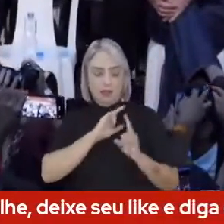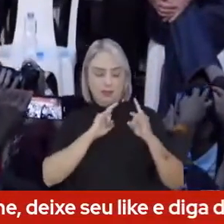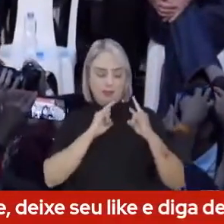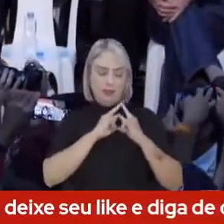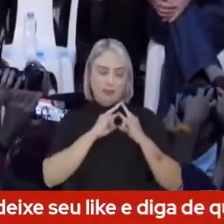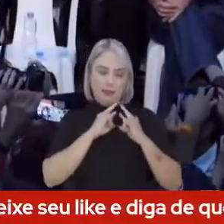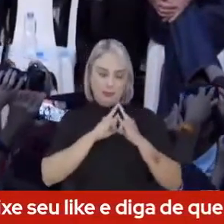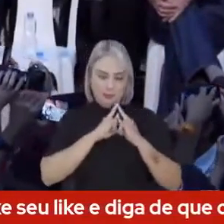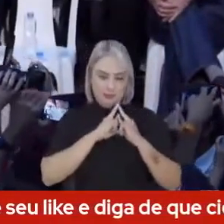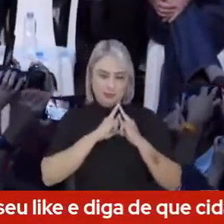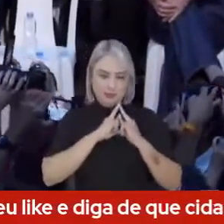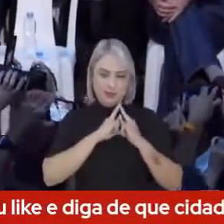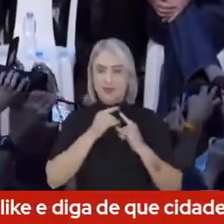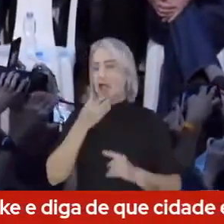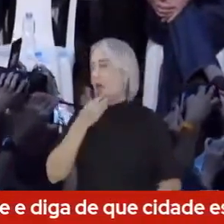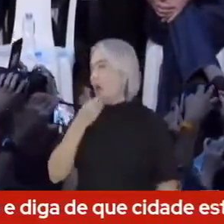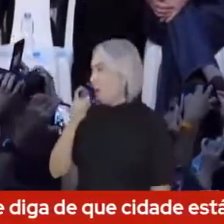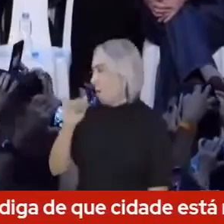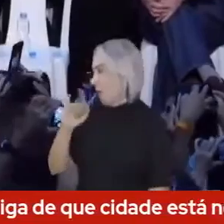Paulinho,